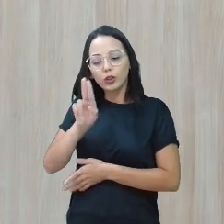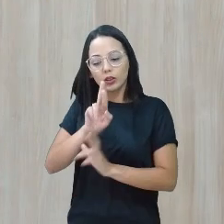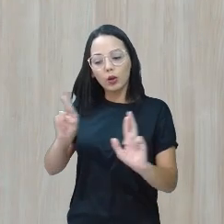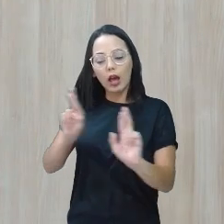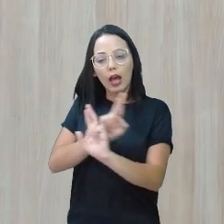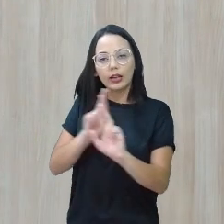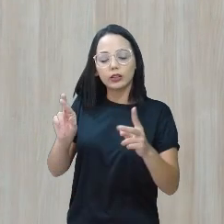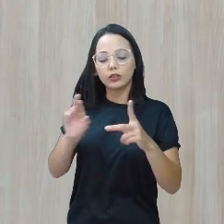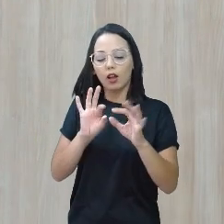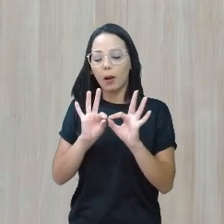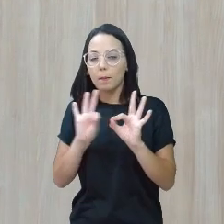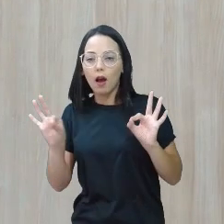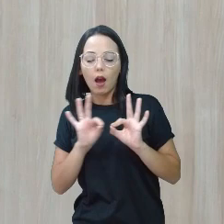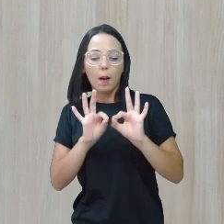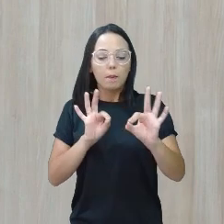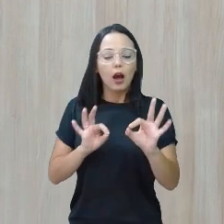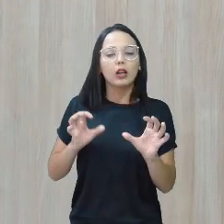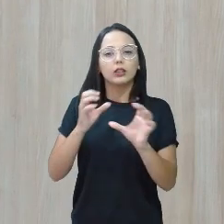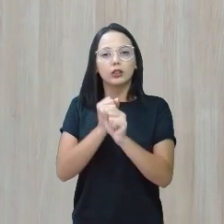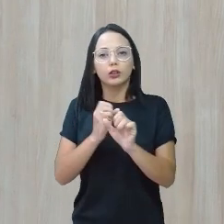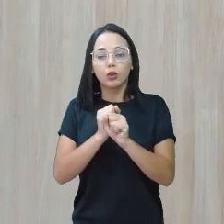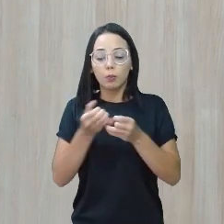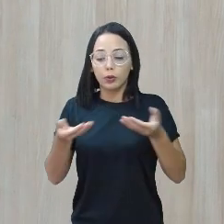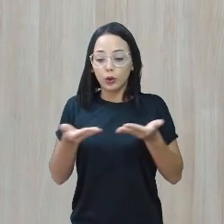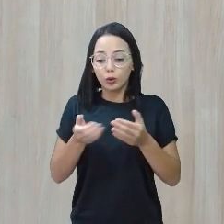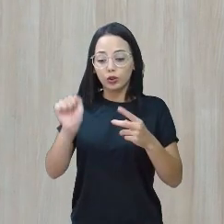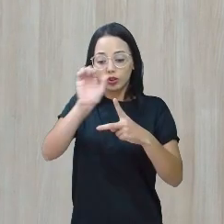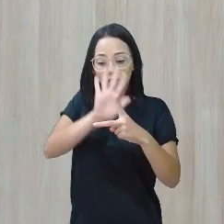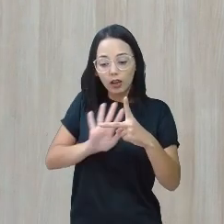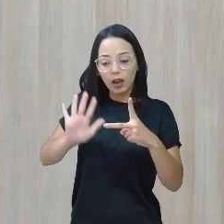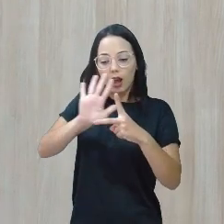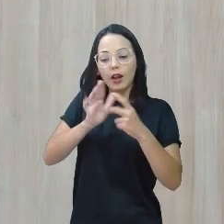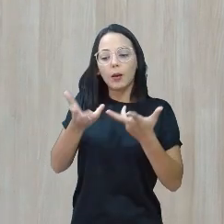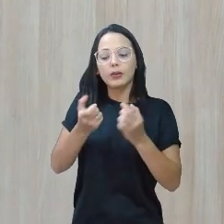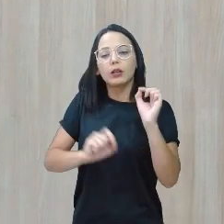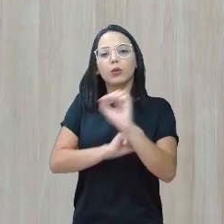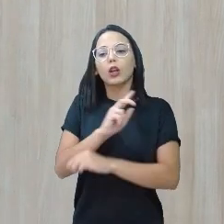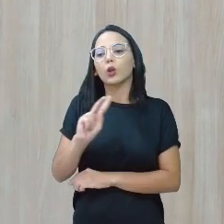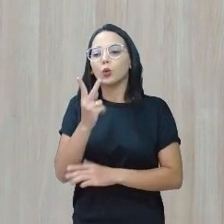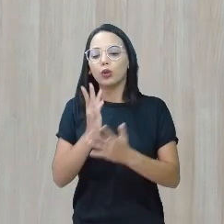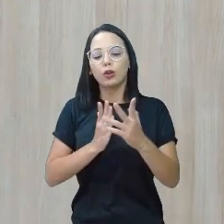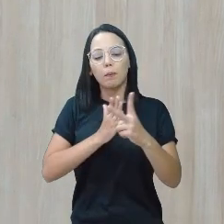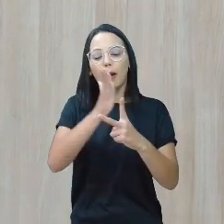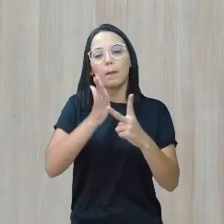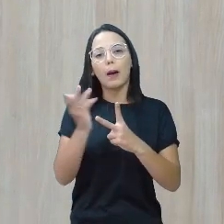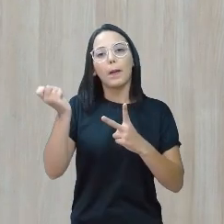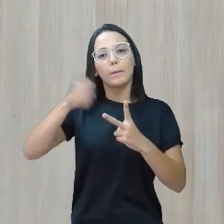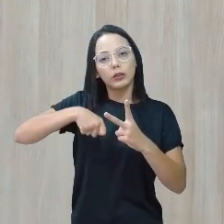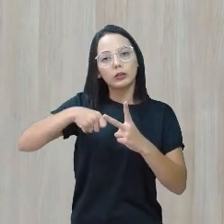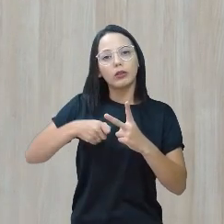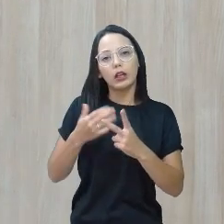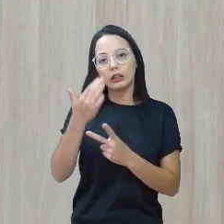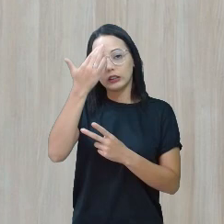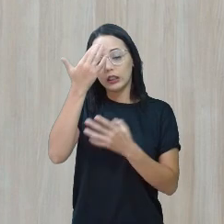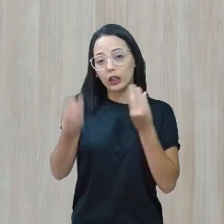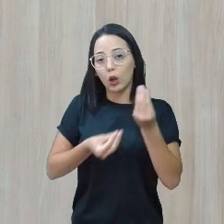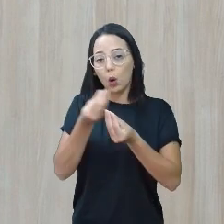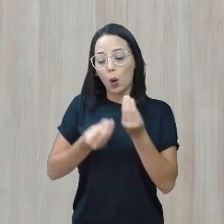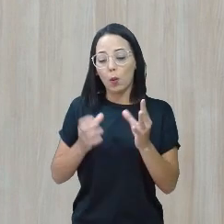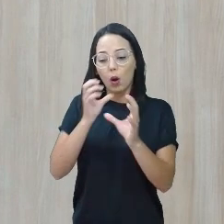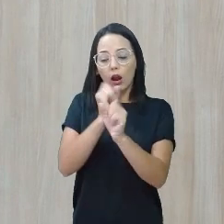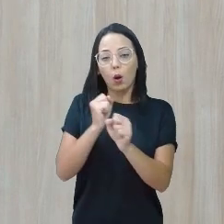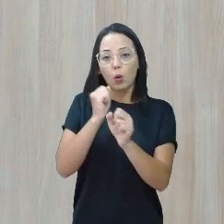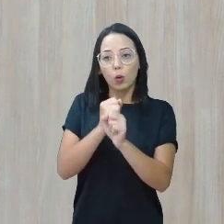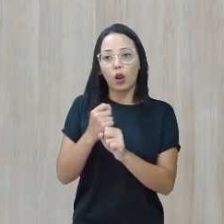relacionar comprimento, perímetro e hoje área. E a gente viu duas possibilidades de fazer essa medição da área, né? A área